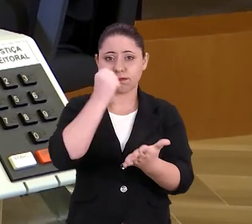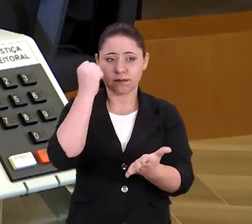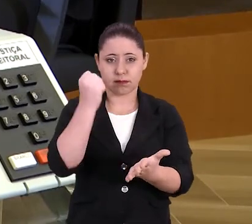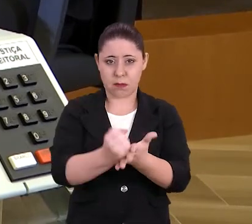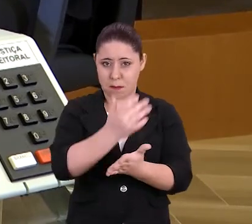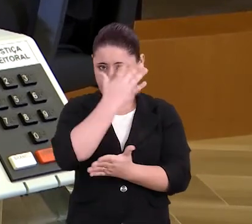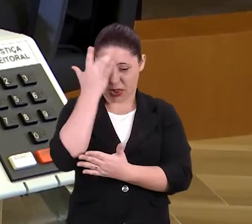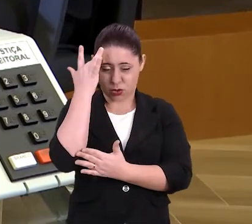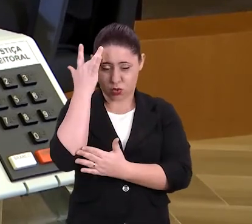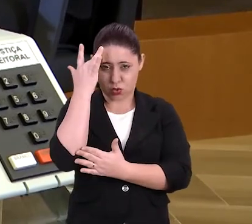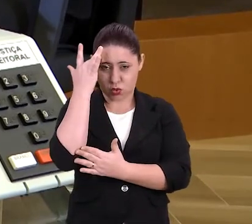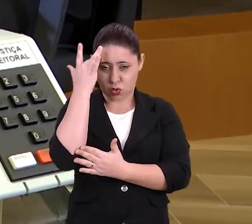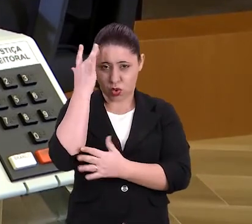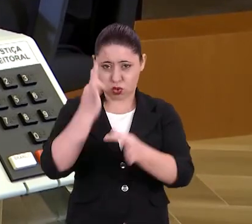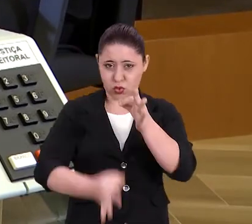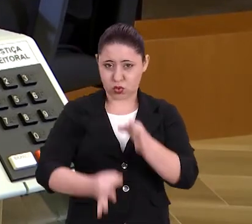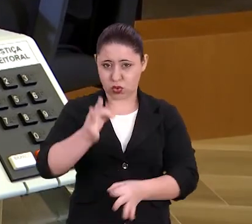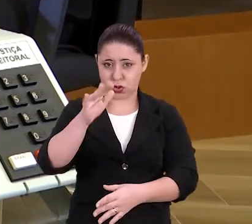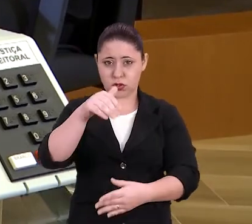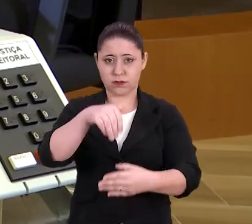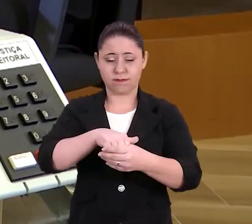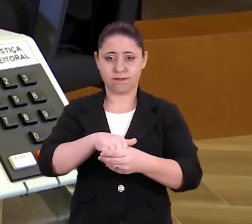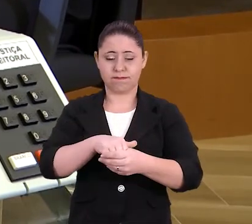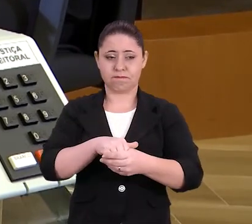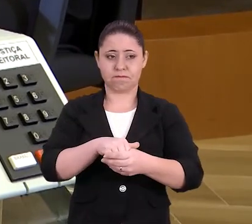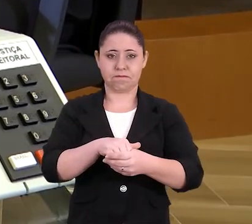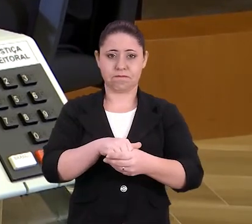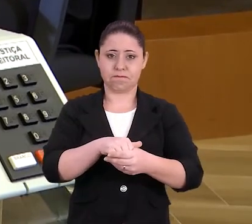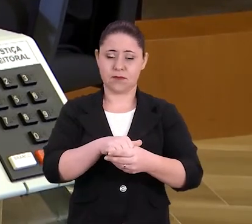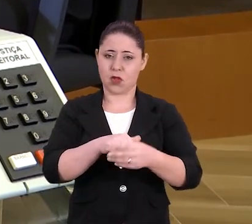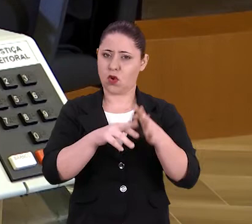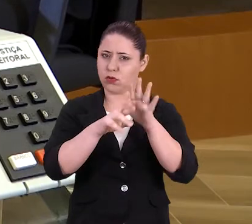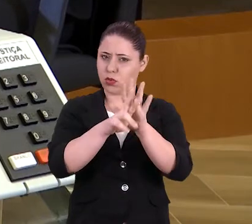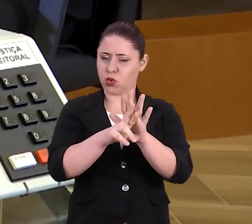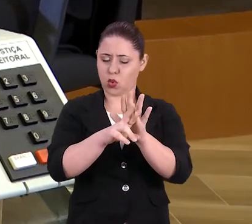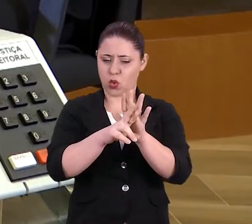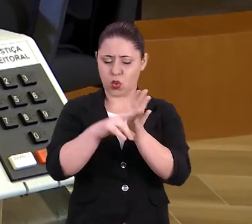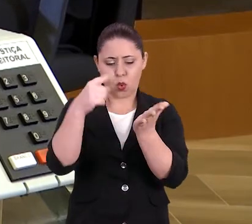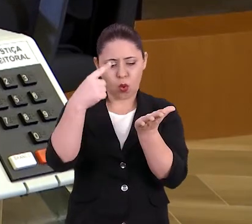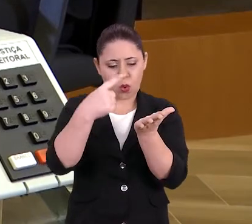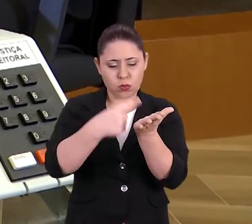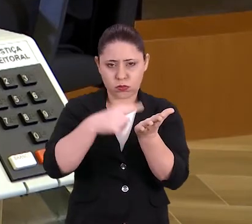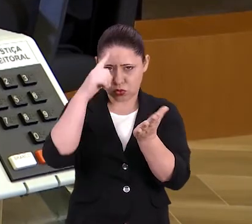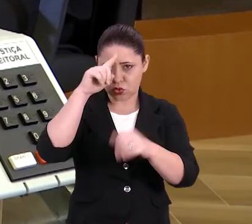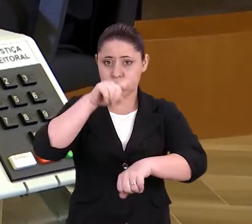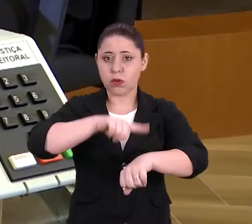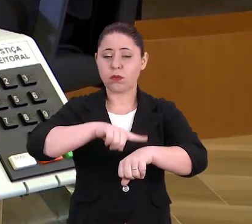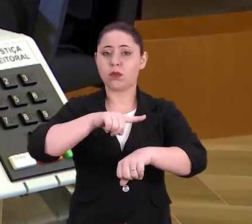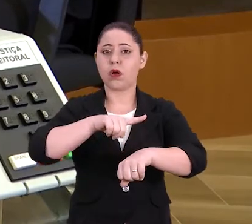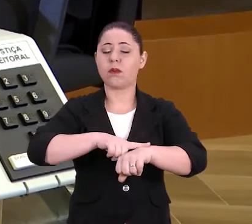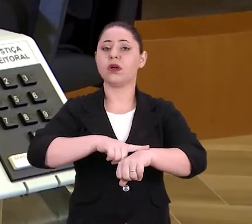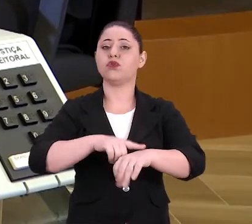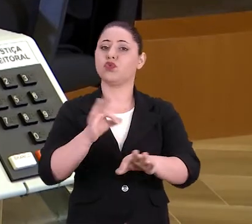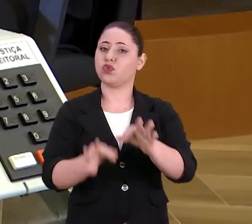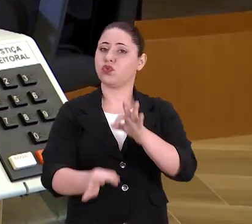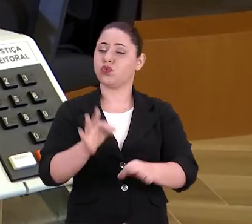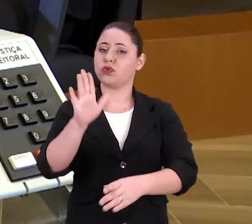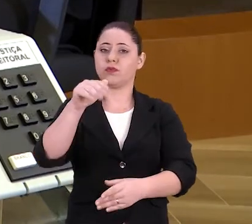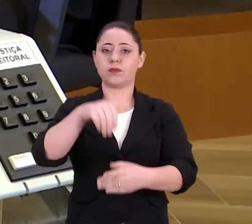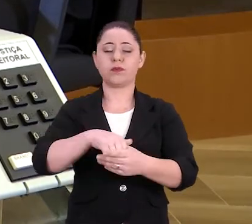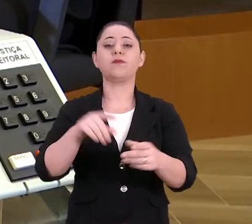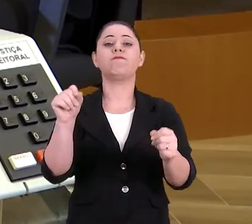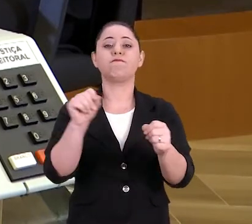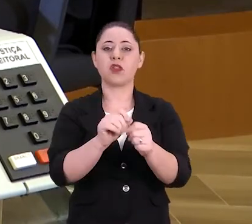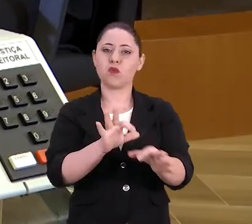meio de servidores da Justiça Eleitoral e, em data definida e horário pelo juiz eleitoral,